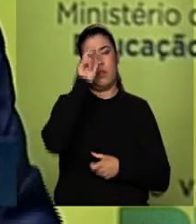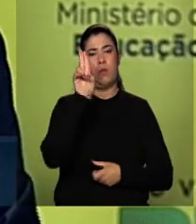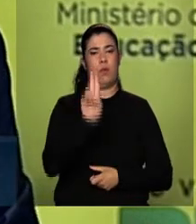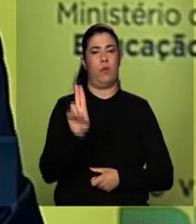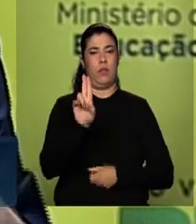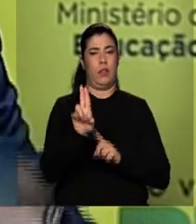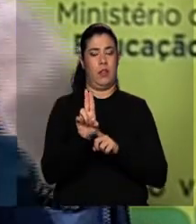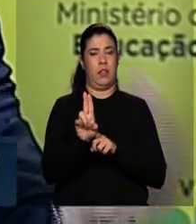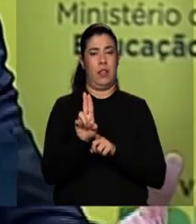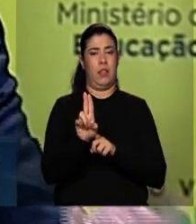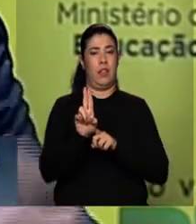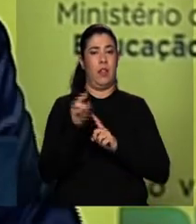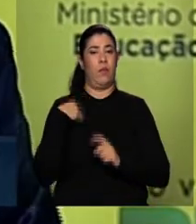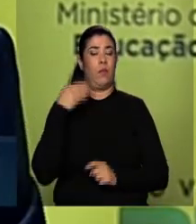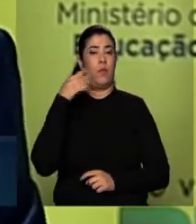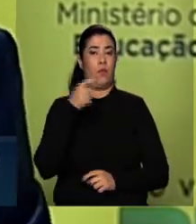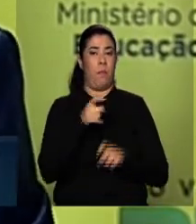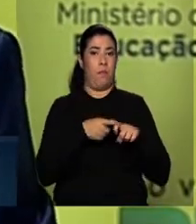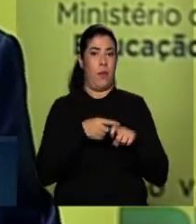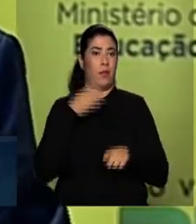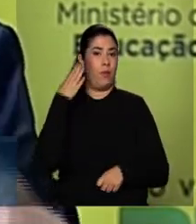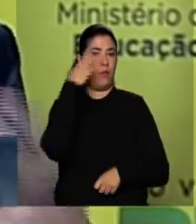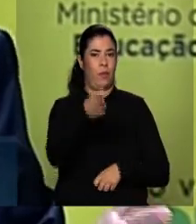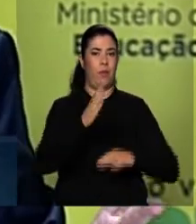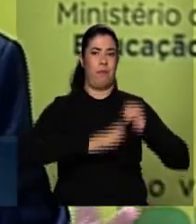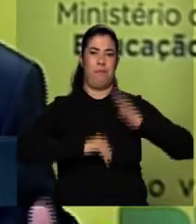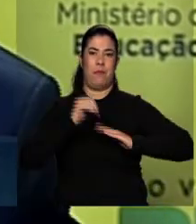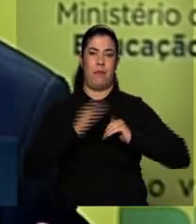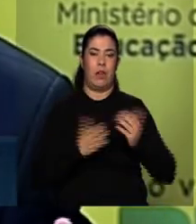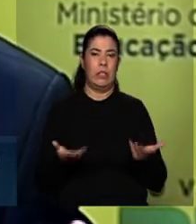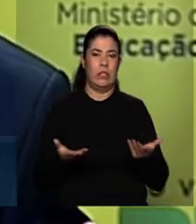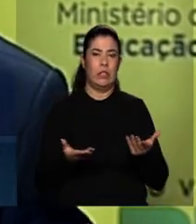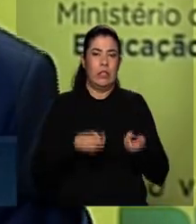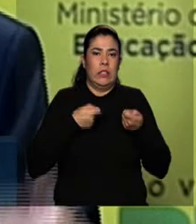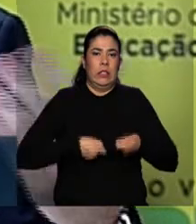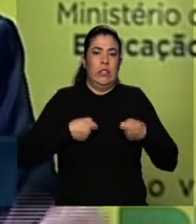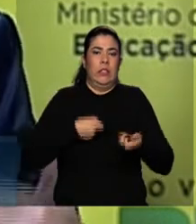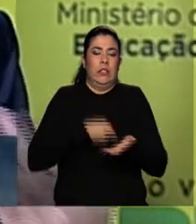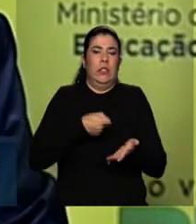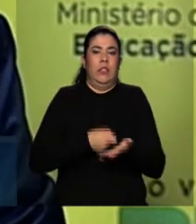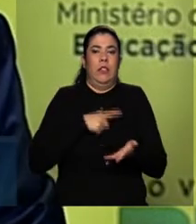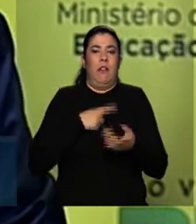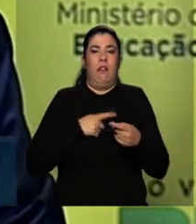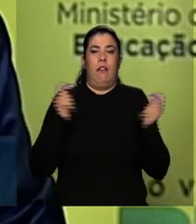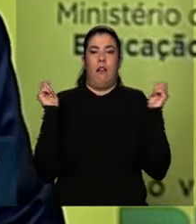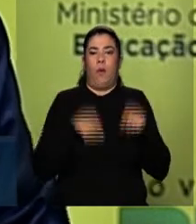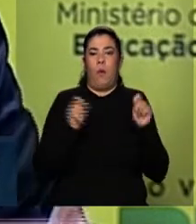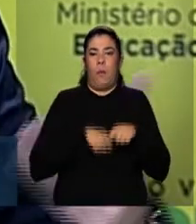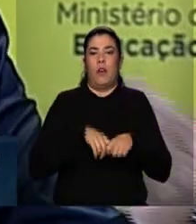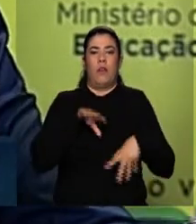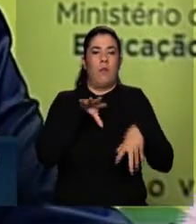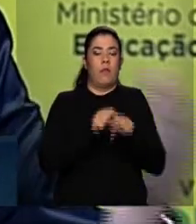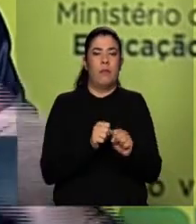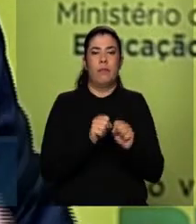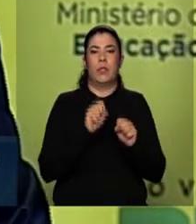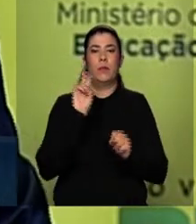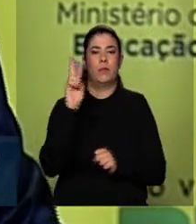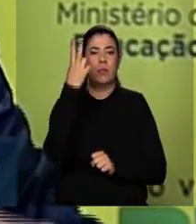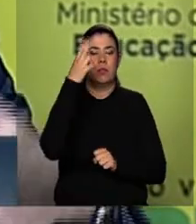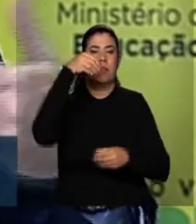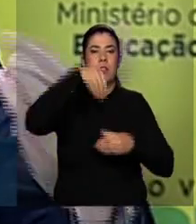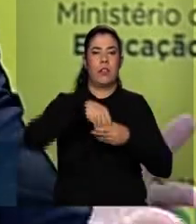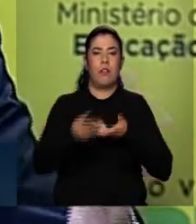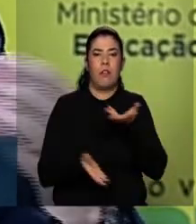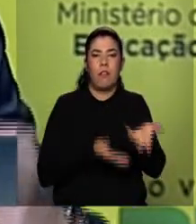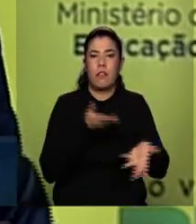quando nós médicos saíamos para a realidade, o exercício profissional exigia competências e habilidades no atendimento